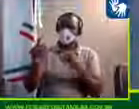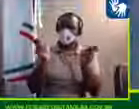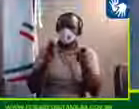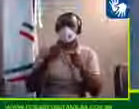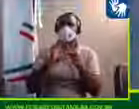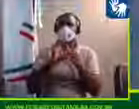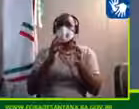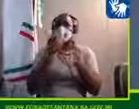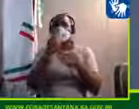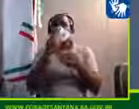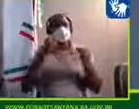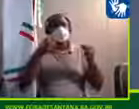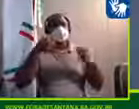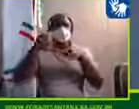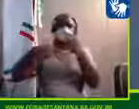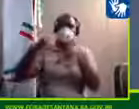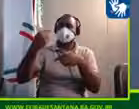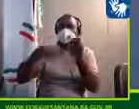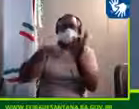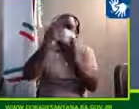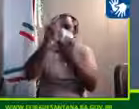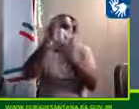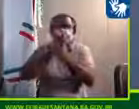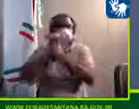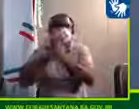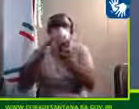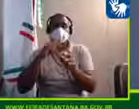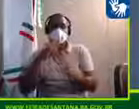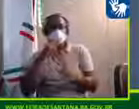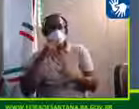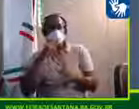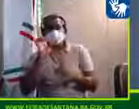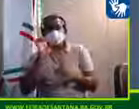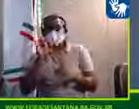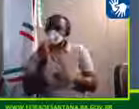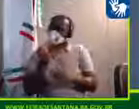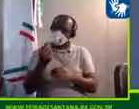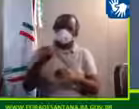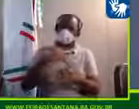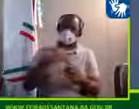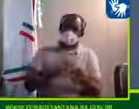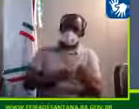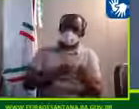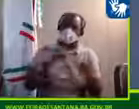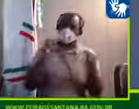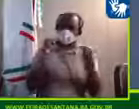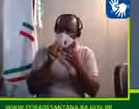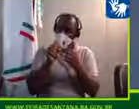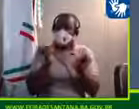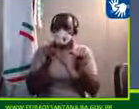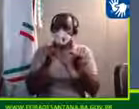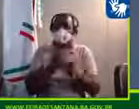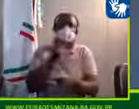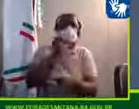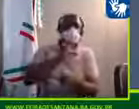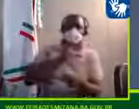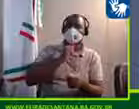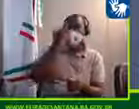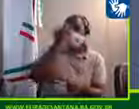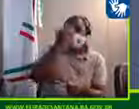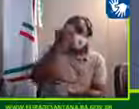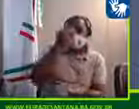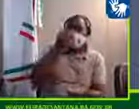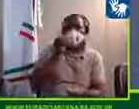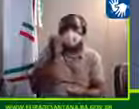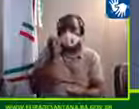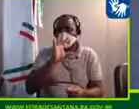uma discussão generalizada sobre essa questão, mas se existem recursos públicos aplicados, isso pode ser disponibilizado. Eu entendi que